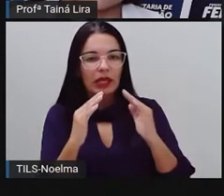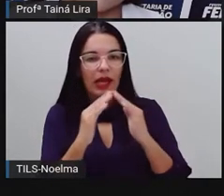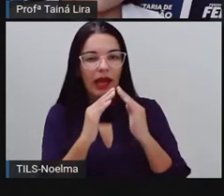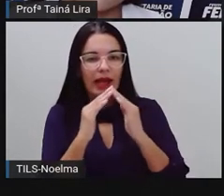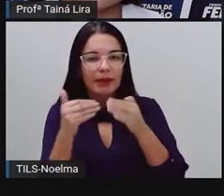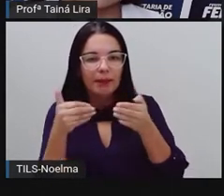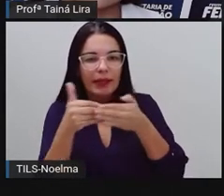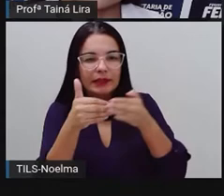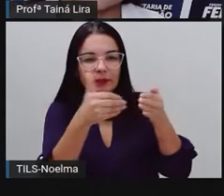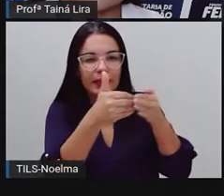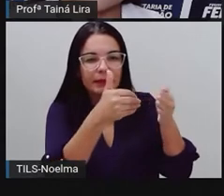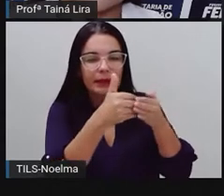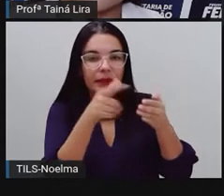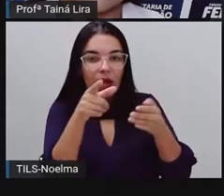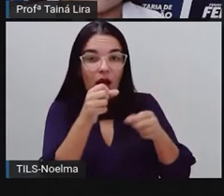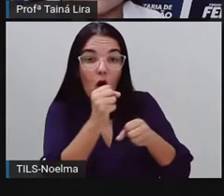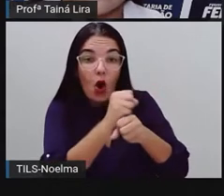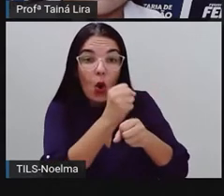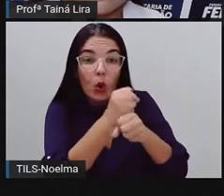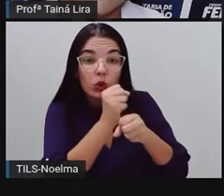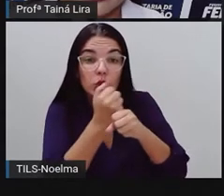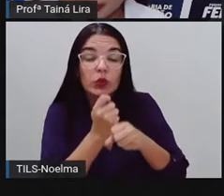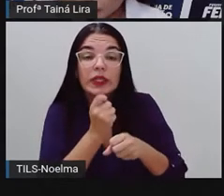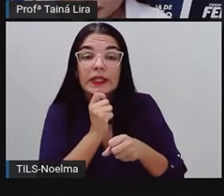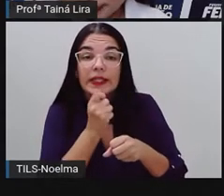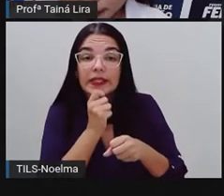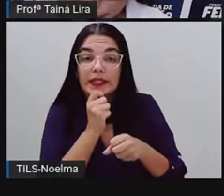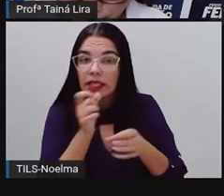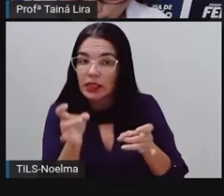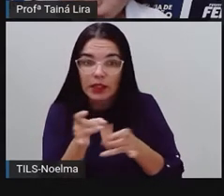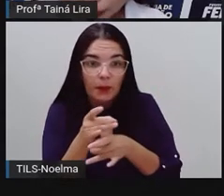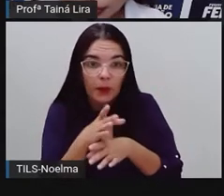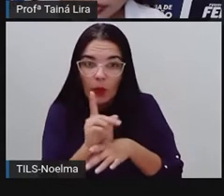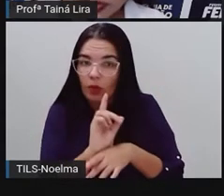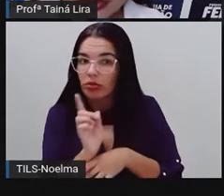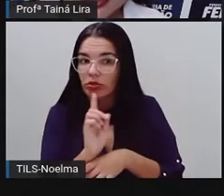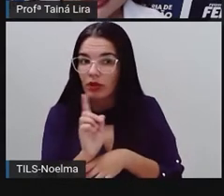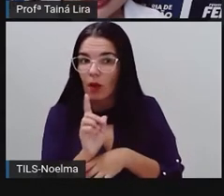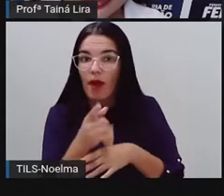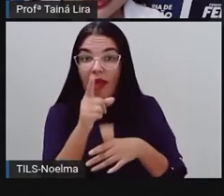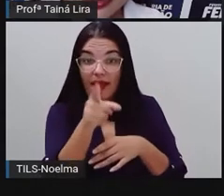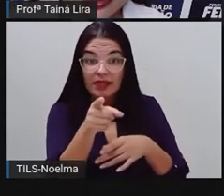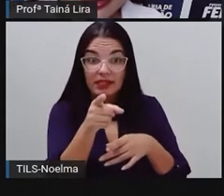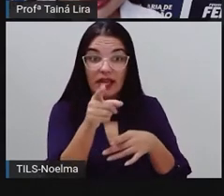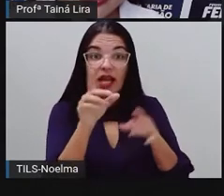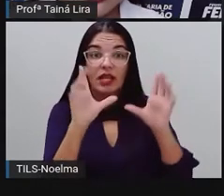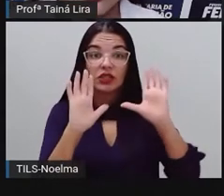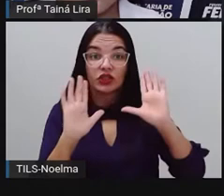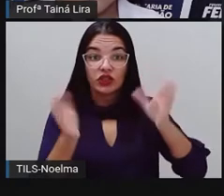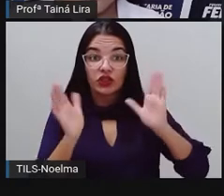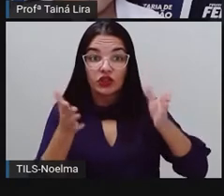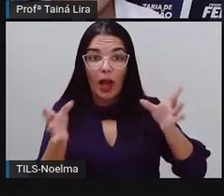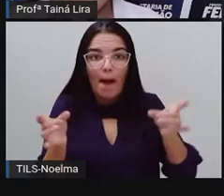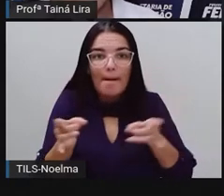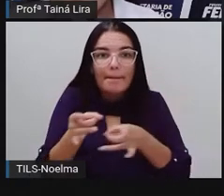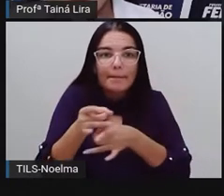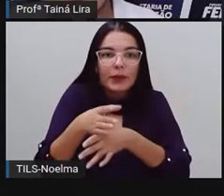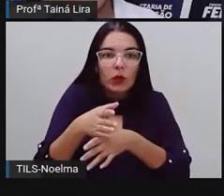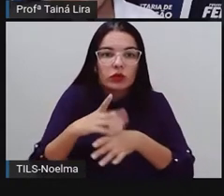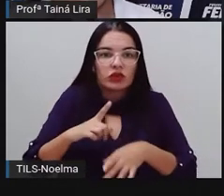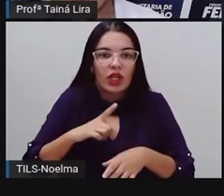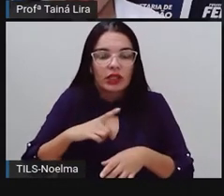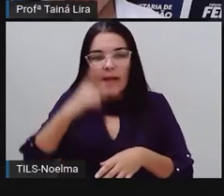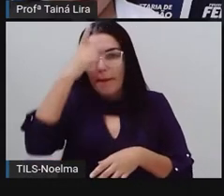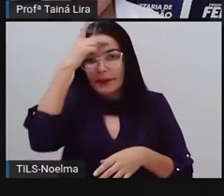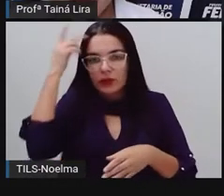condomínio construindo a esse daqui ainda não está terminado o diferente desse aqui né esse já já está